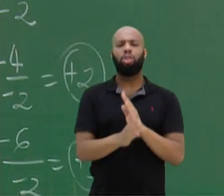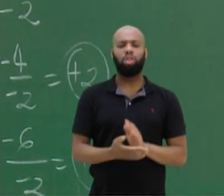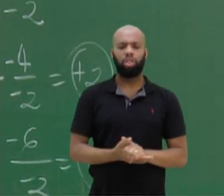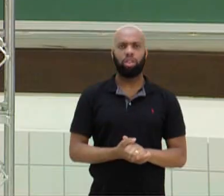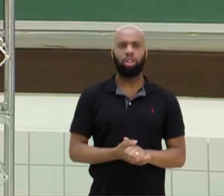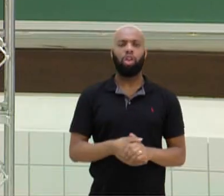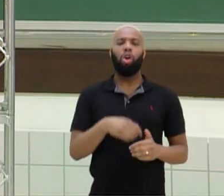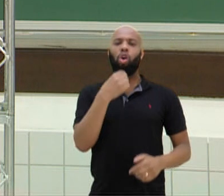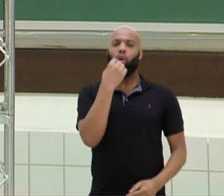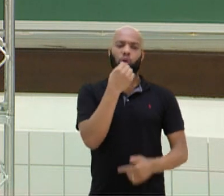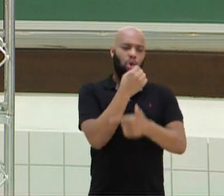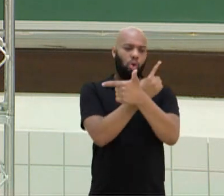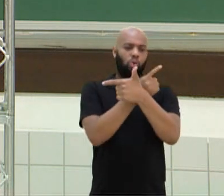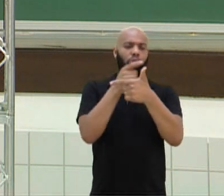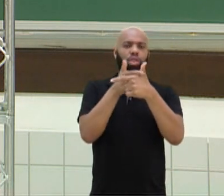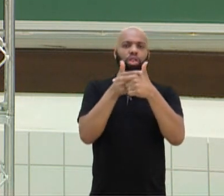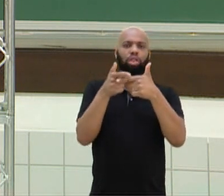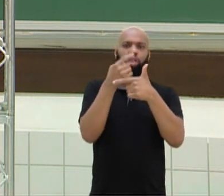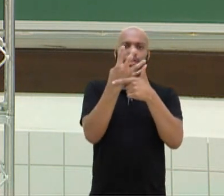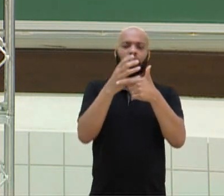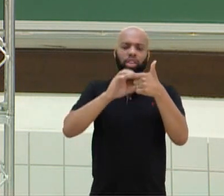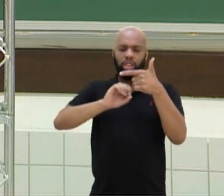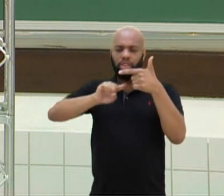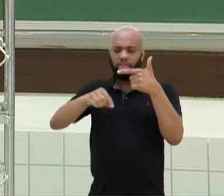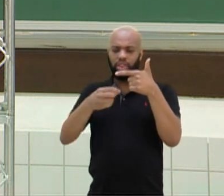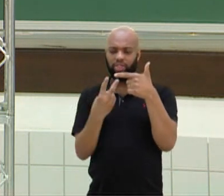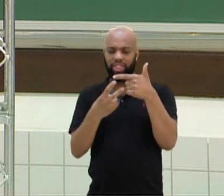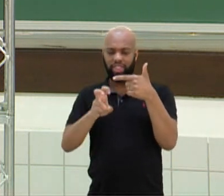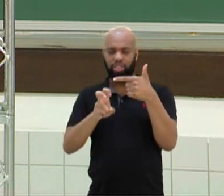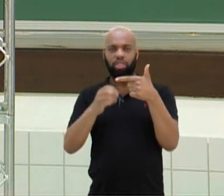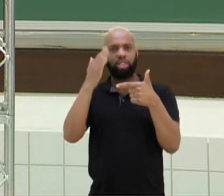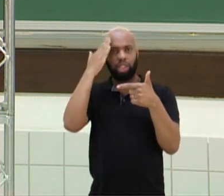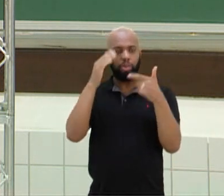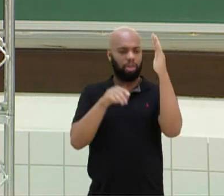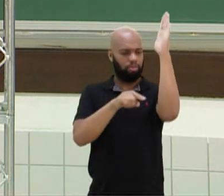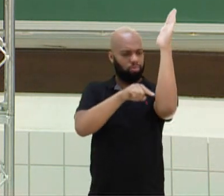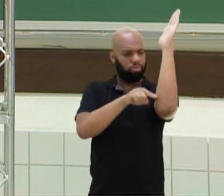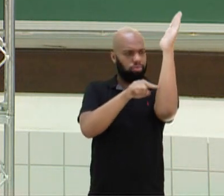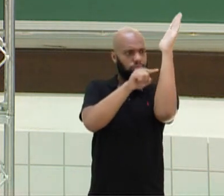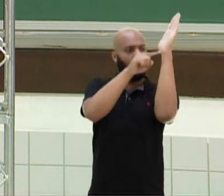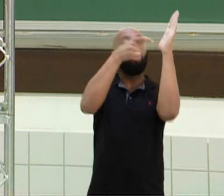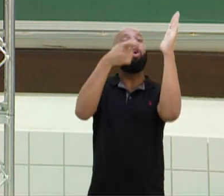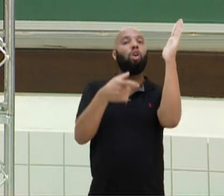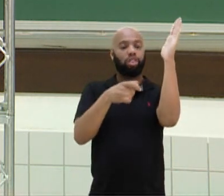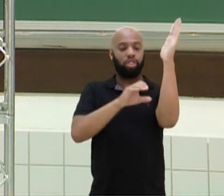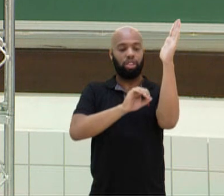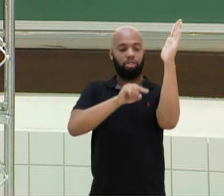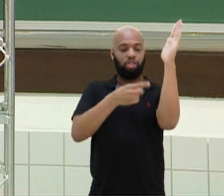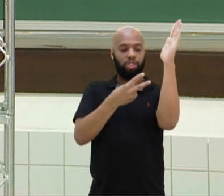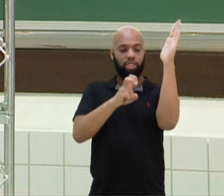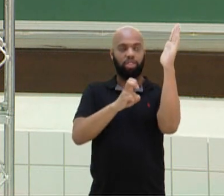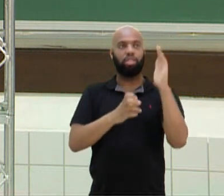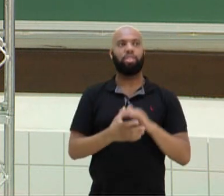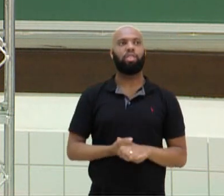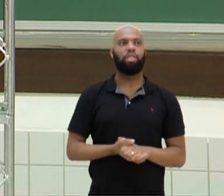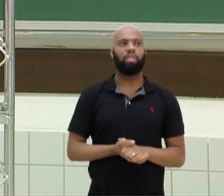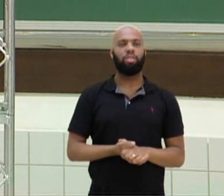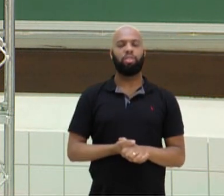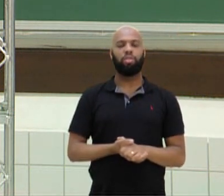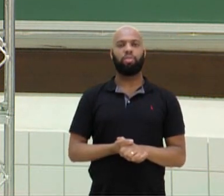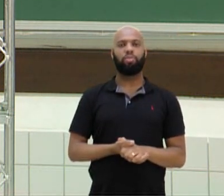Que dá menos 1, menos 1 com menos 4 dá 1 quarto. 1 quarto, para a gente marcar isso